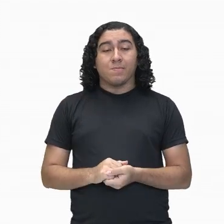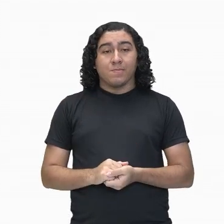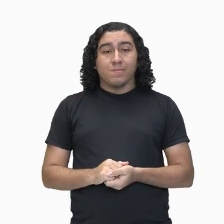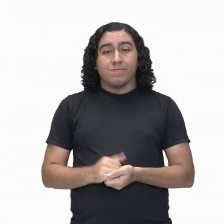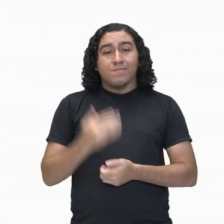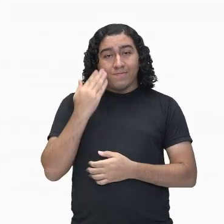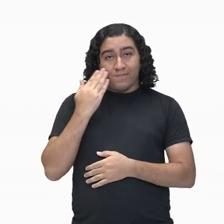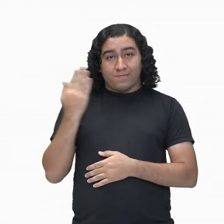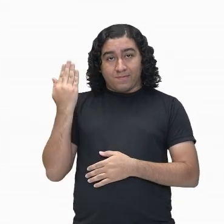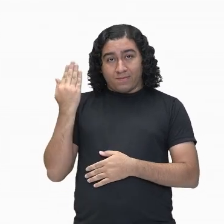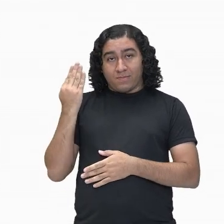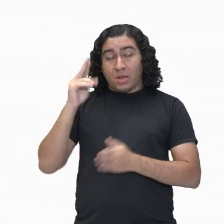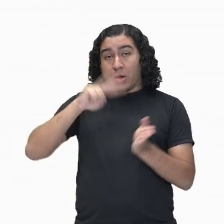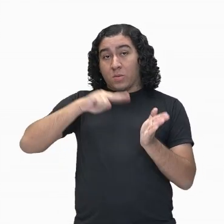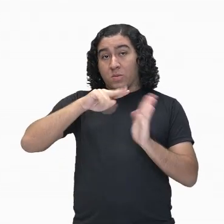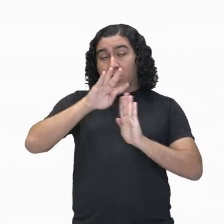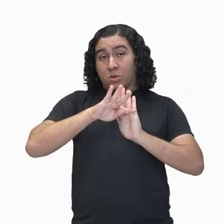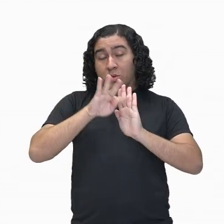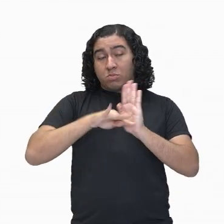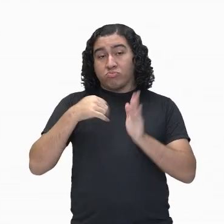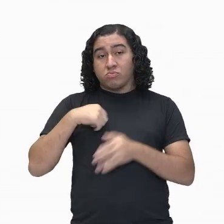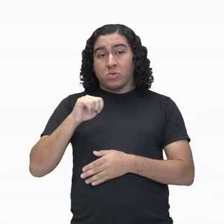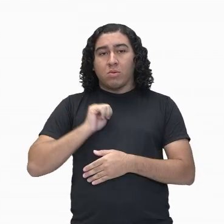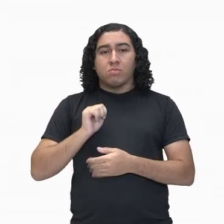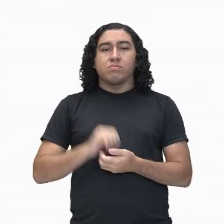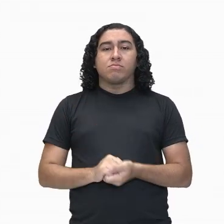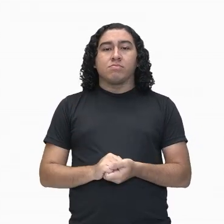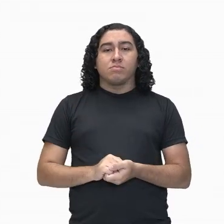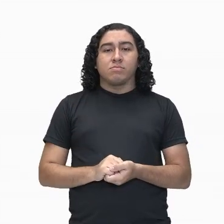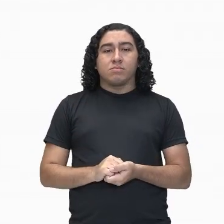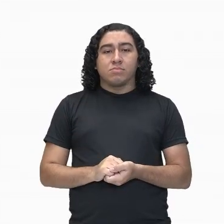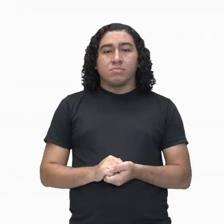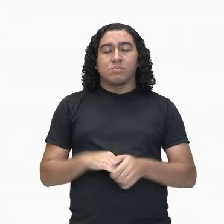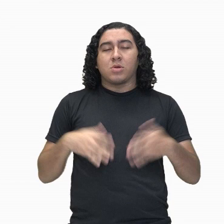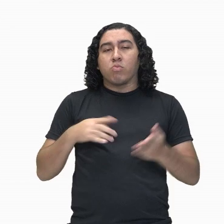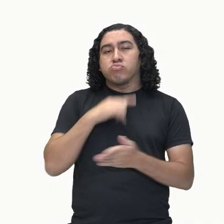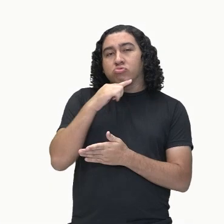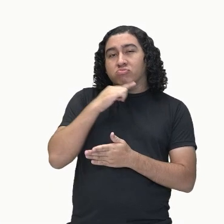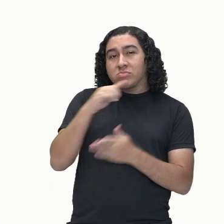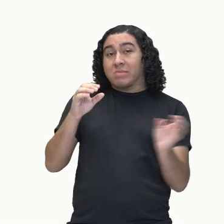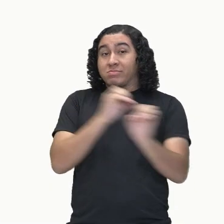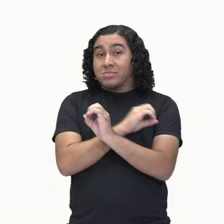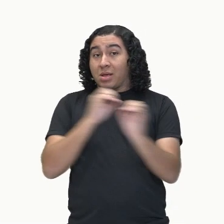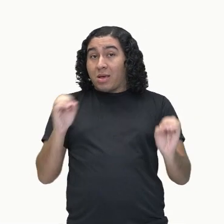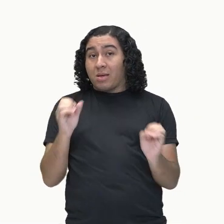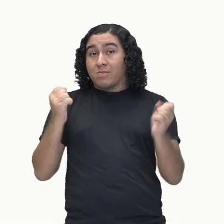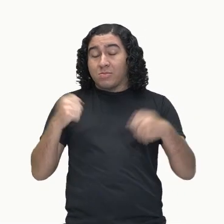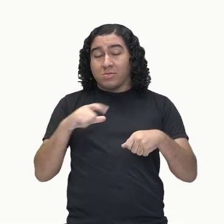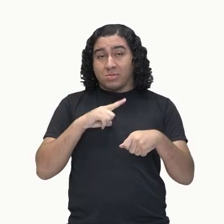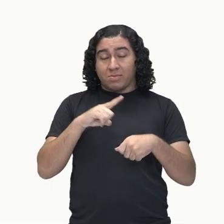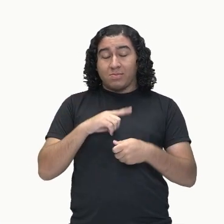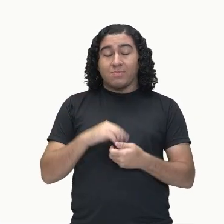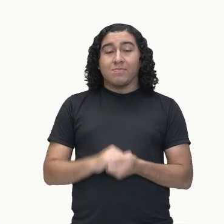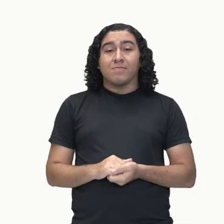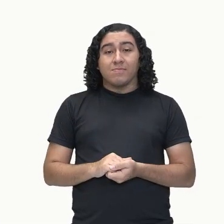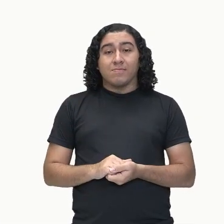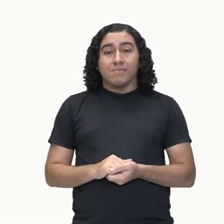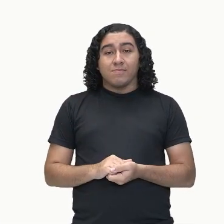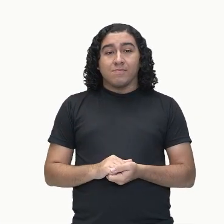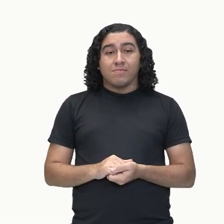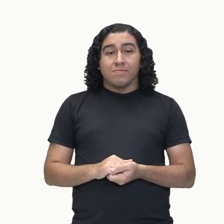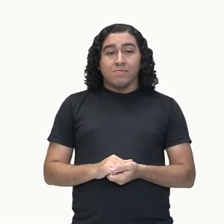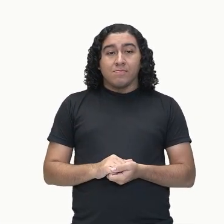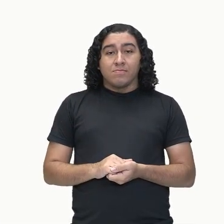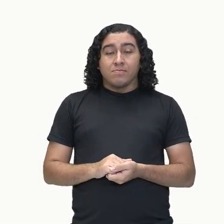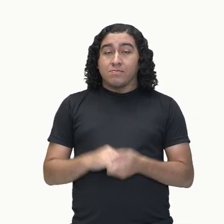tempo del modo indicativo ISO aqui não ninguém tem mais dúvida pertence ao modo indicativo né